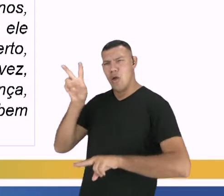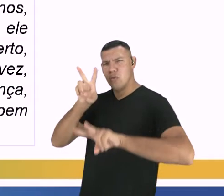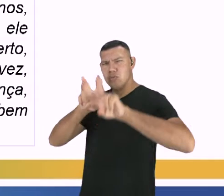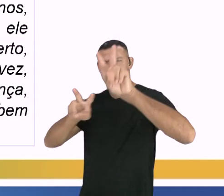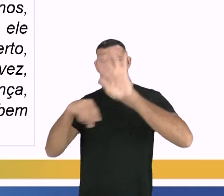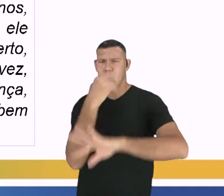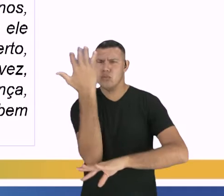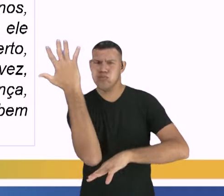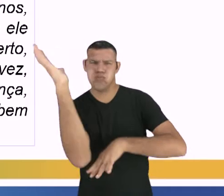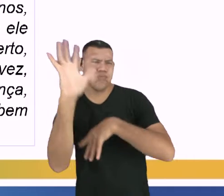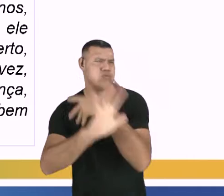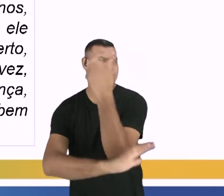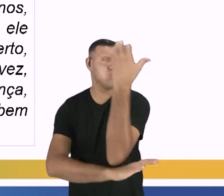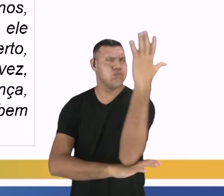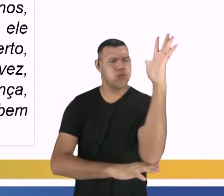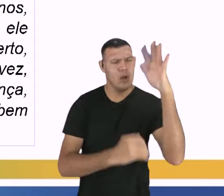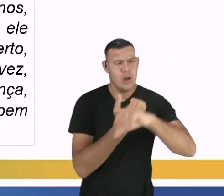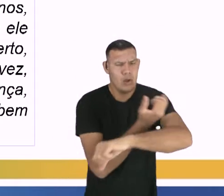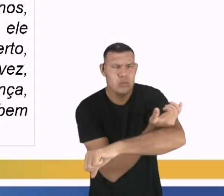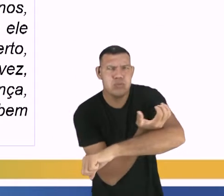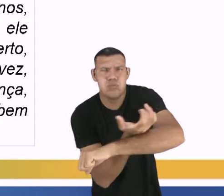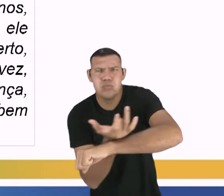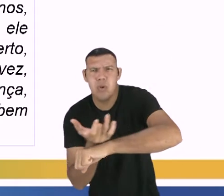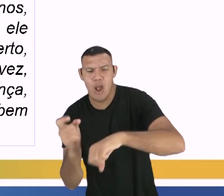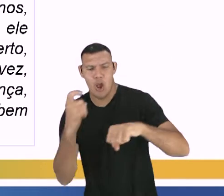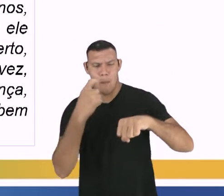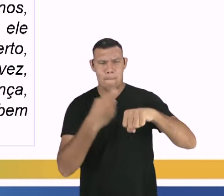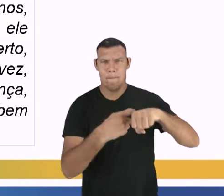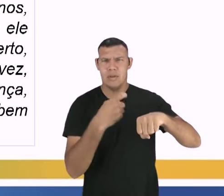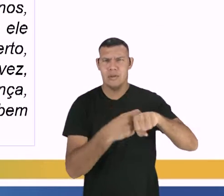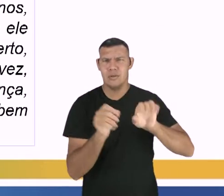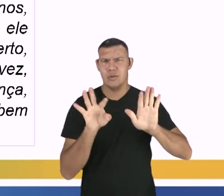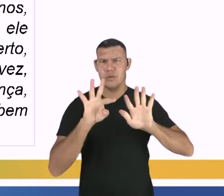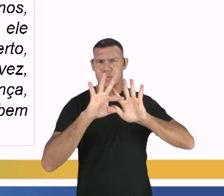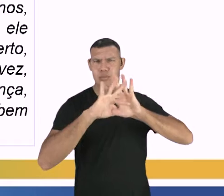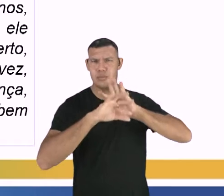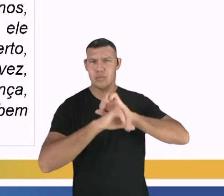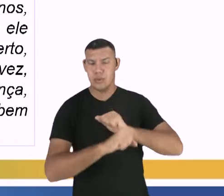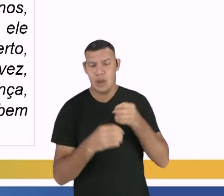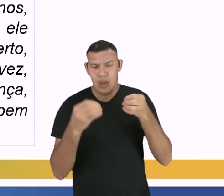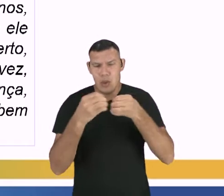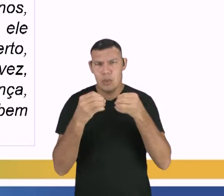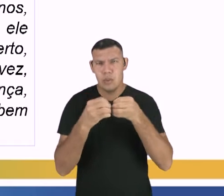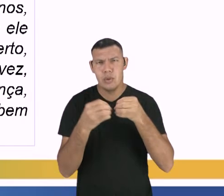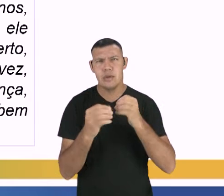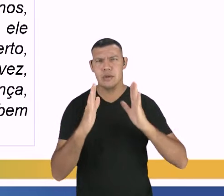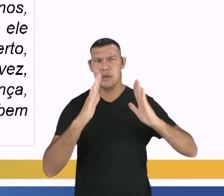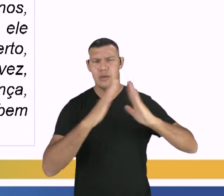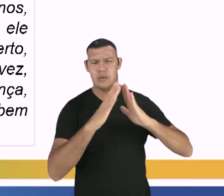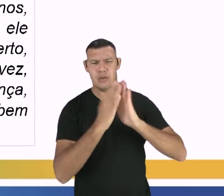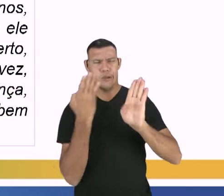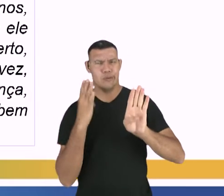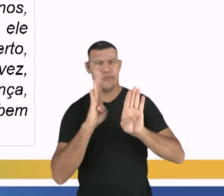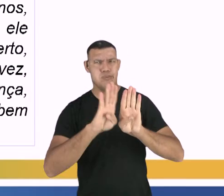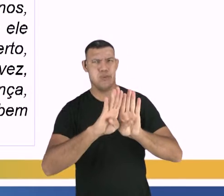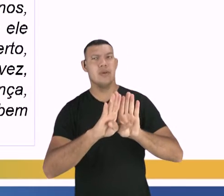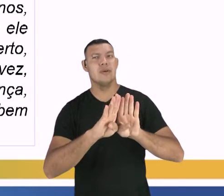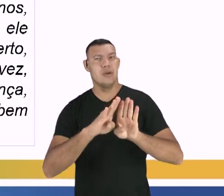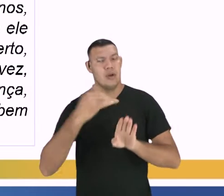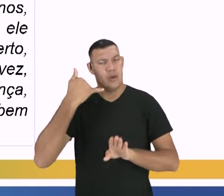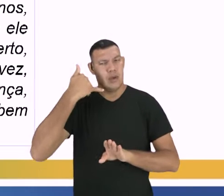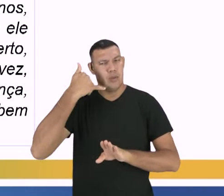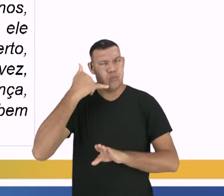árvores, um canto de mato, uma pedra escura. Ali perto, dentro de uma casa fechada, um